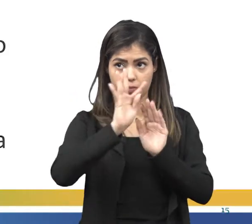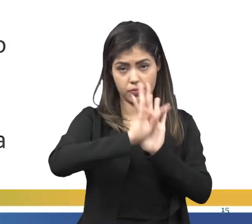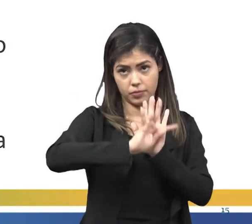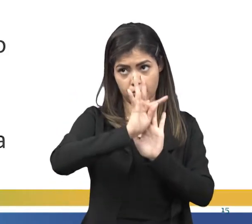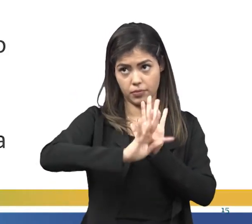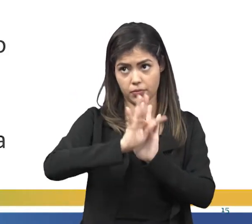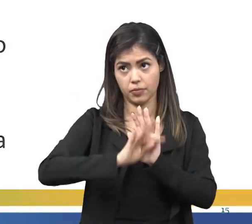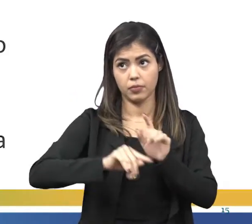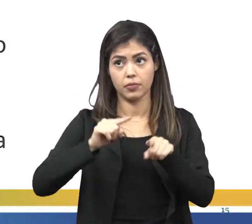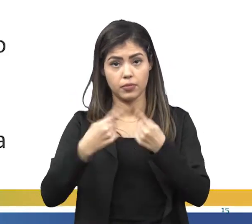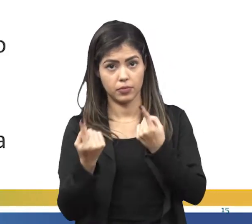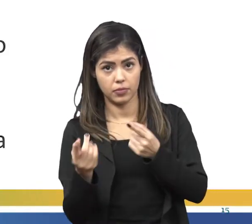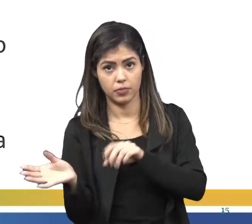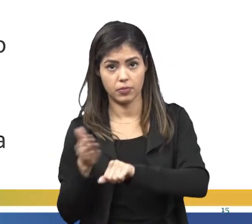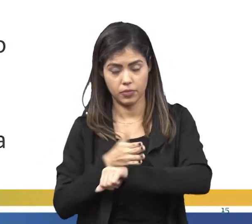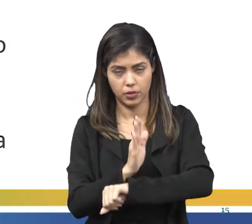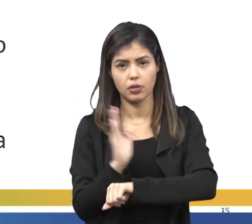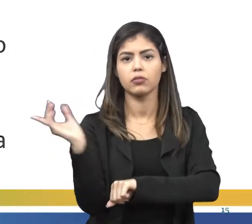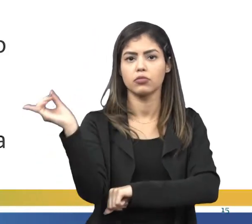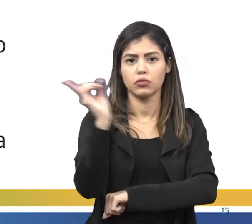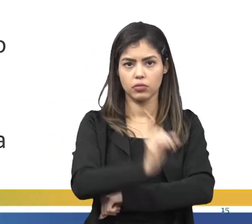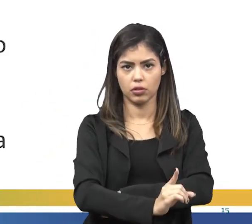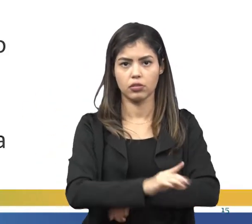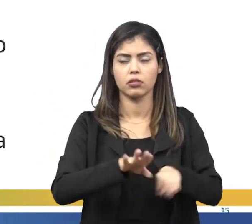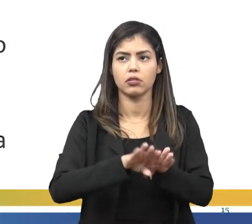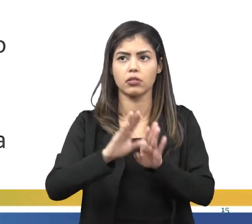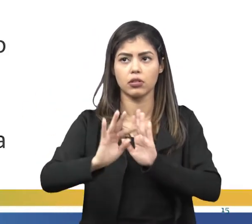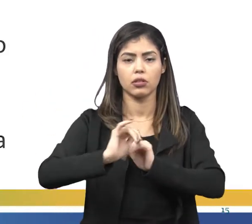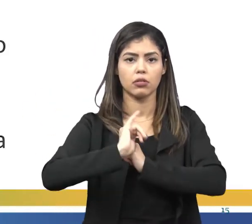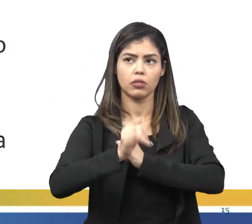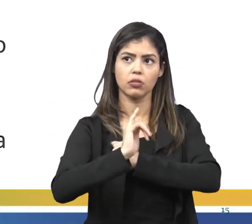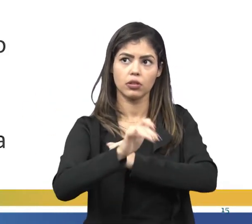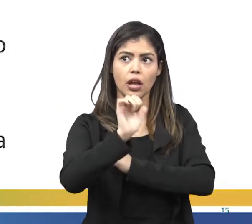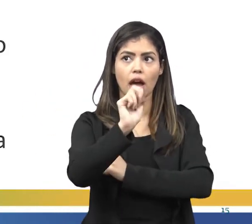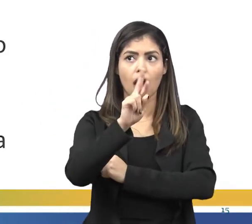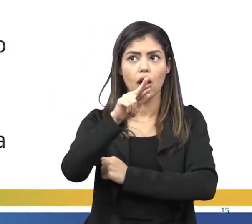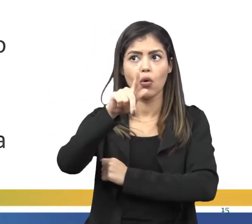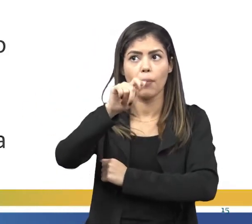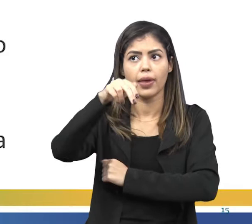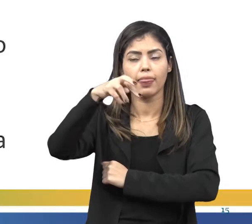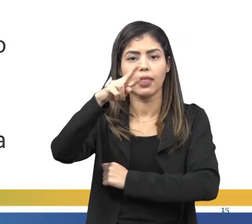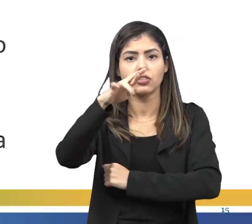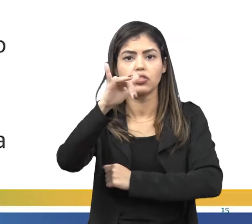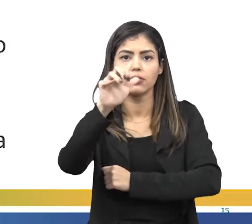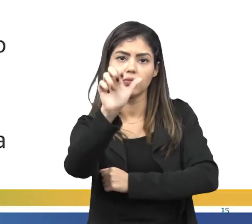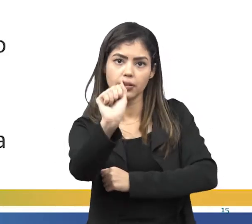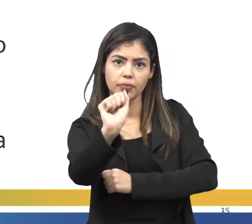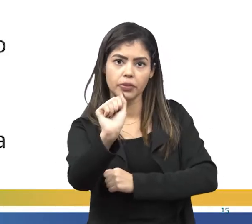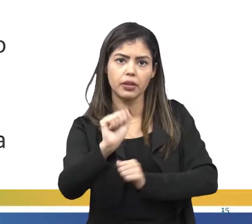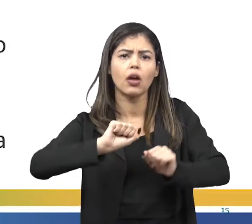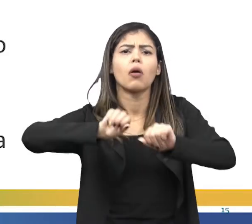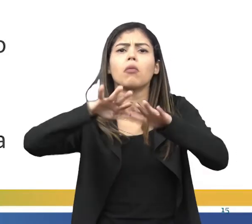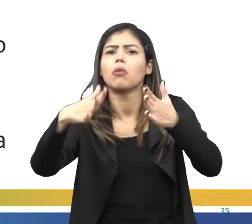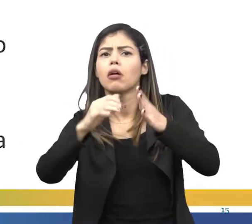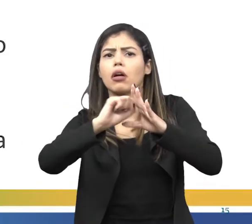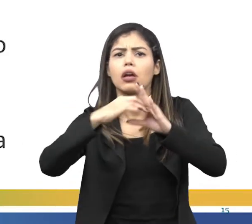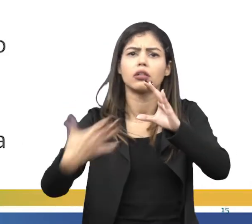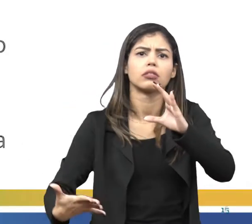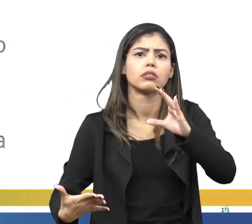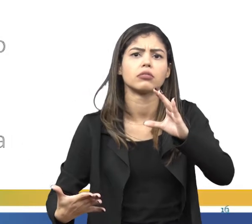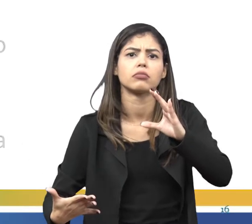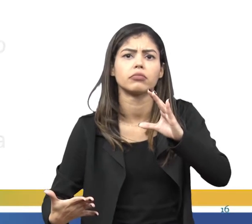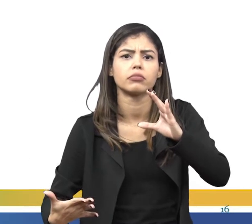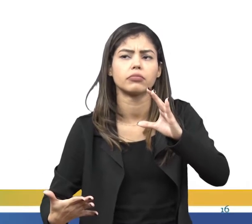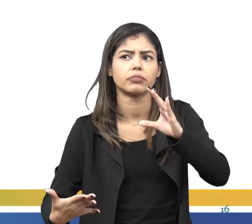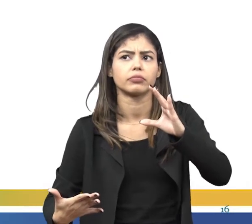aqui, mas eu quero passar diretamente para a crônica argumentativa nesse momento. Quais são as características dessa